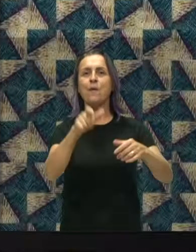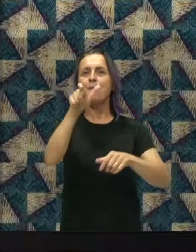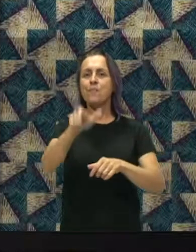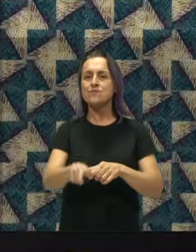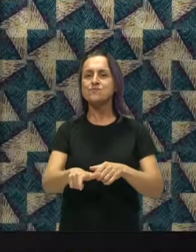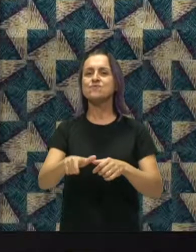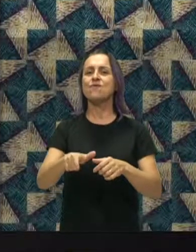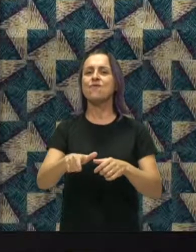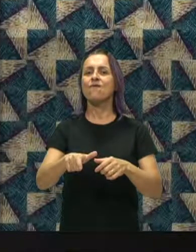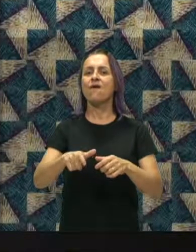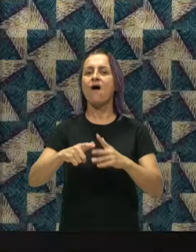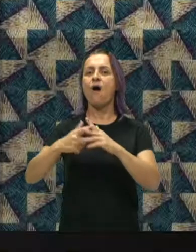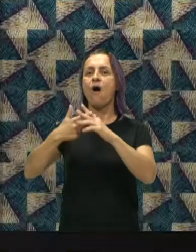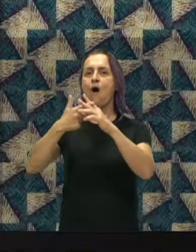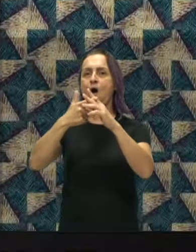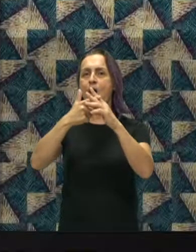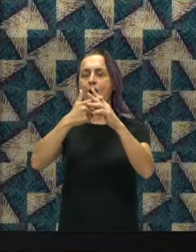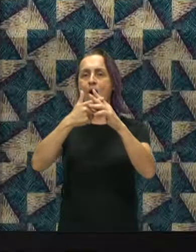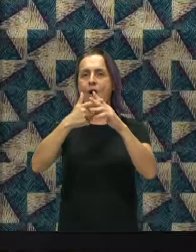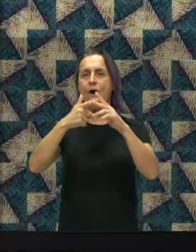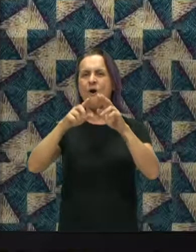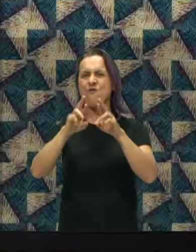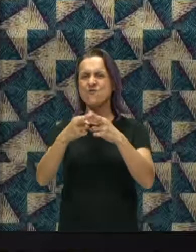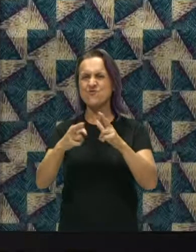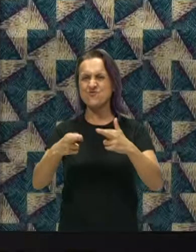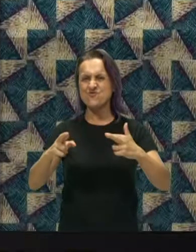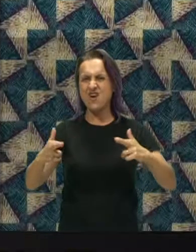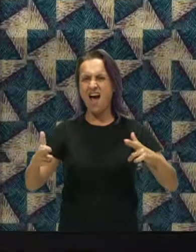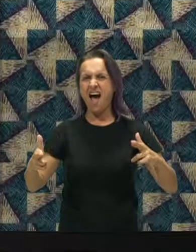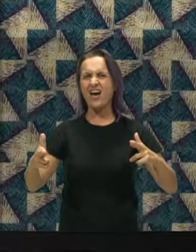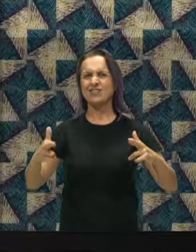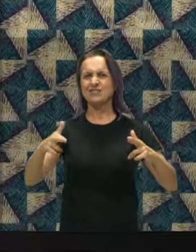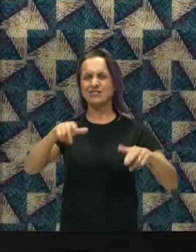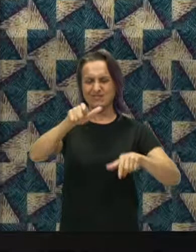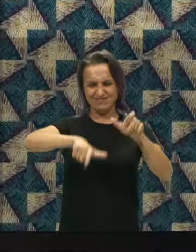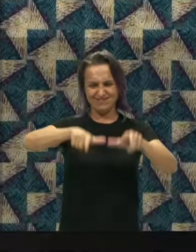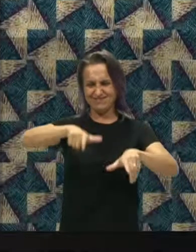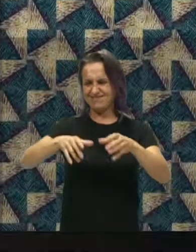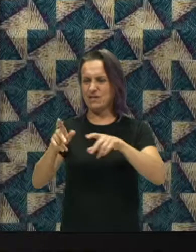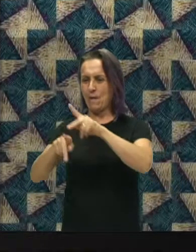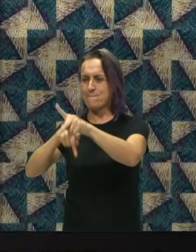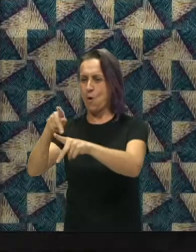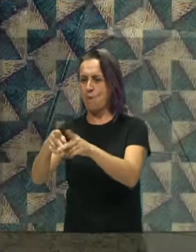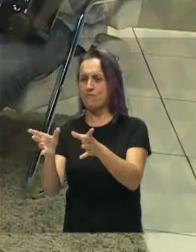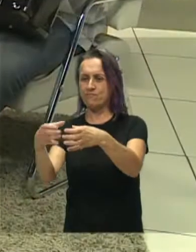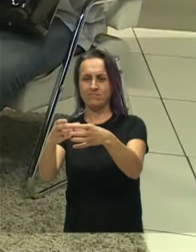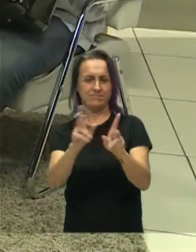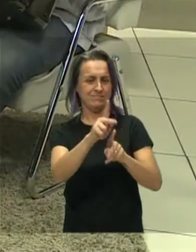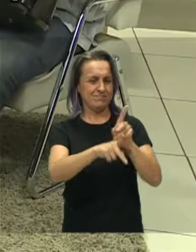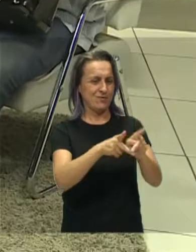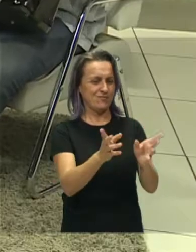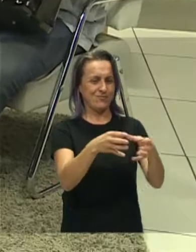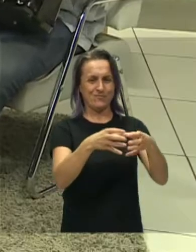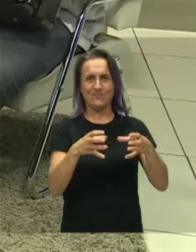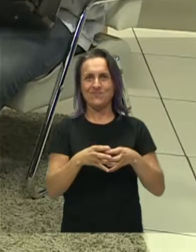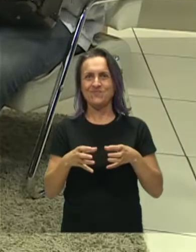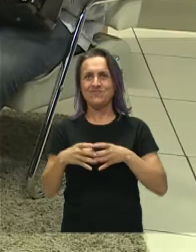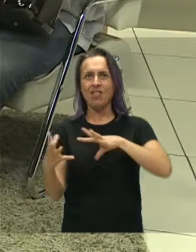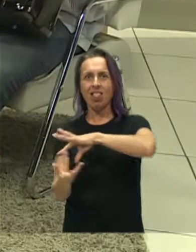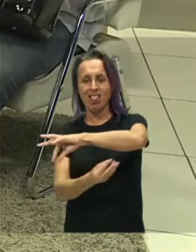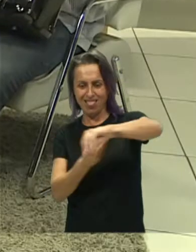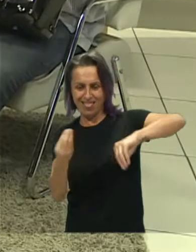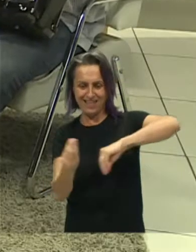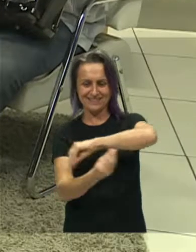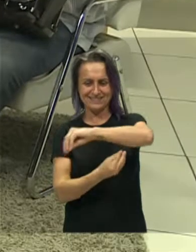pessoal subindo com o tacho de feijão. É bem esse tempero brasileiro mesmo, né? Esse caldeirão louco que é a nossa... Reunir elementos